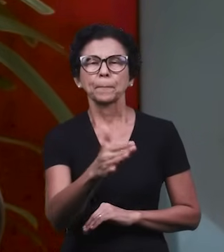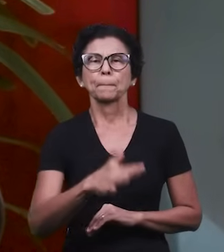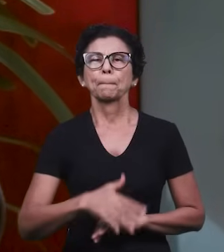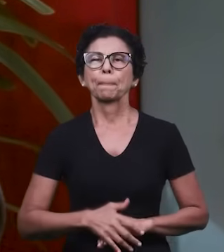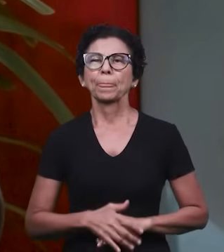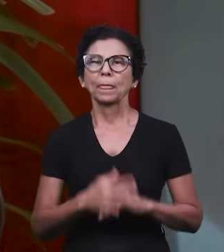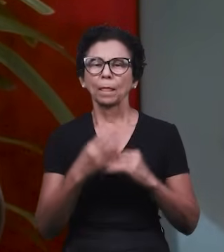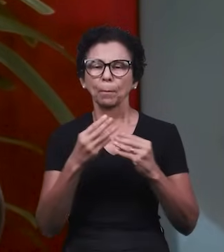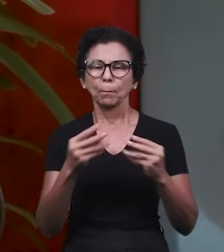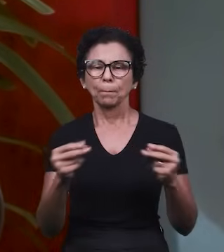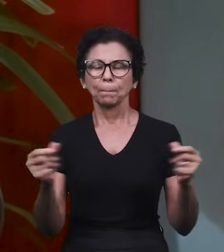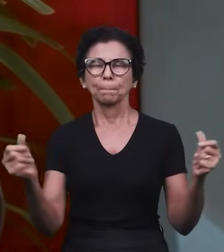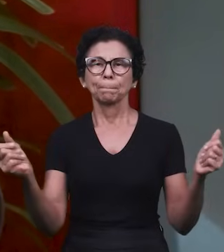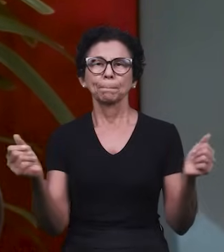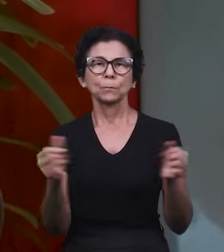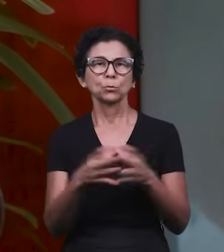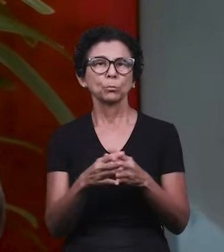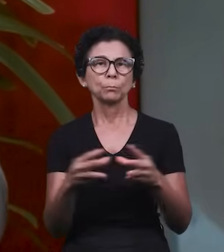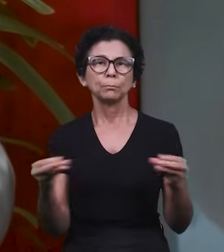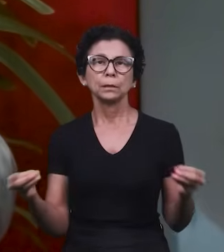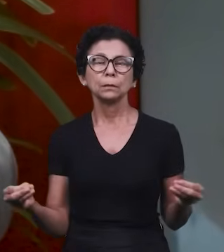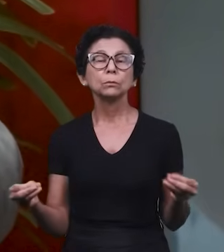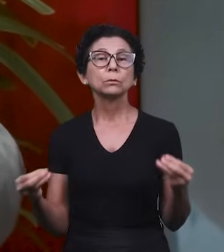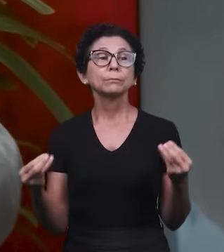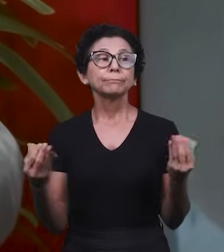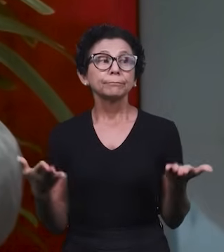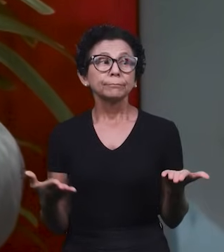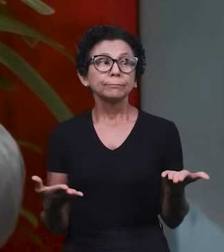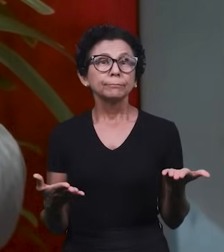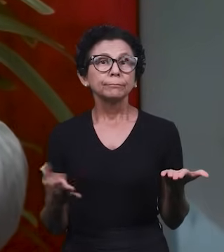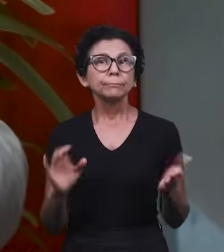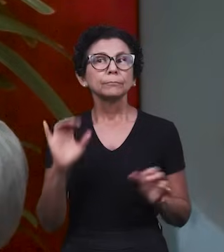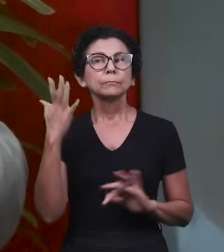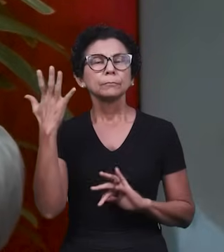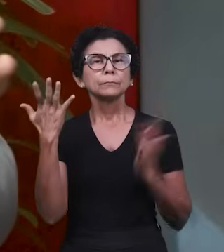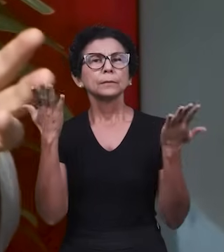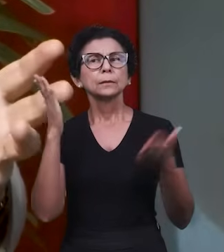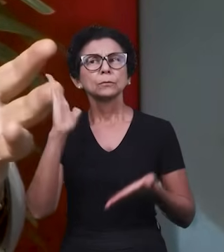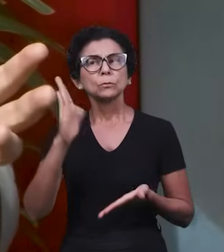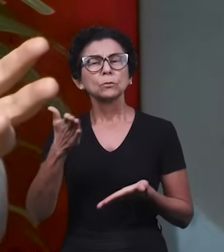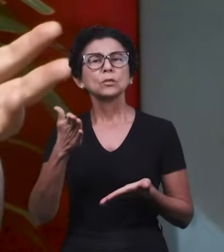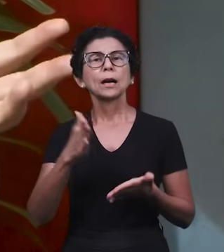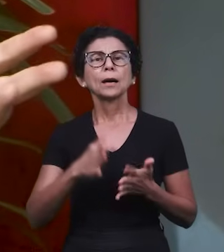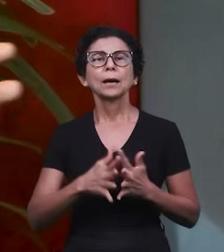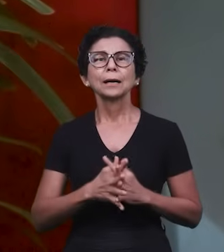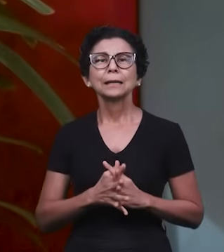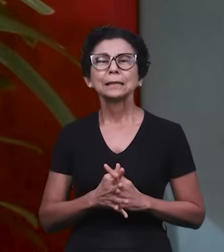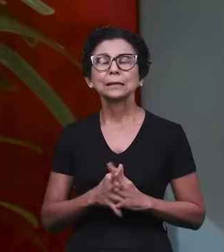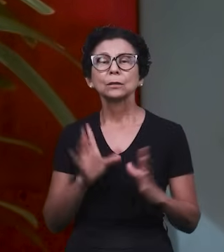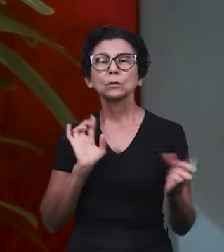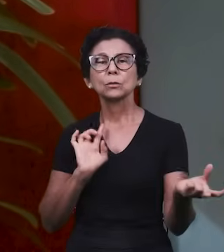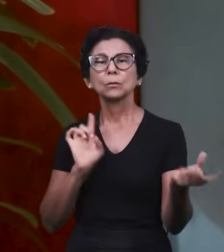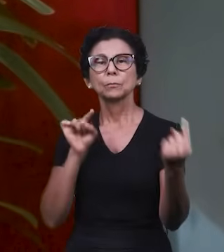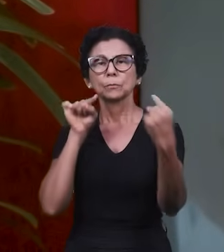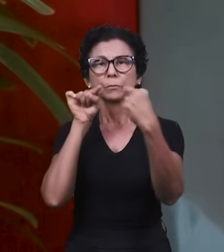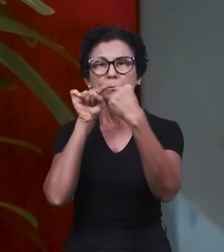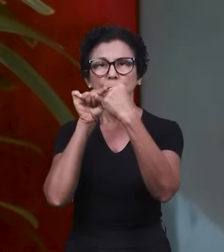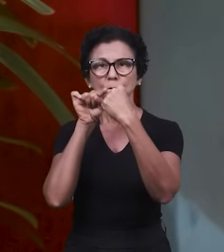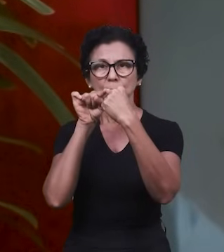acontecerem, e o objetivo nosso, ao fazer essa proclamação, é relacionar